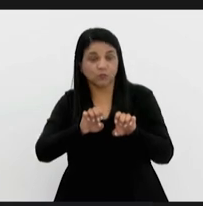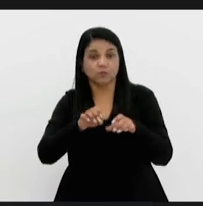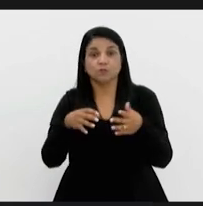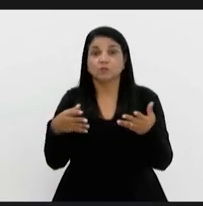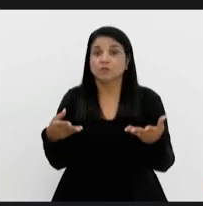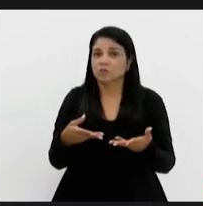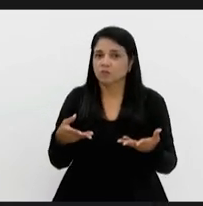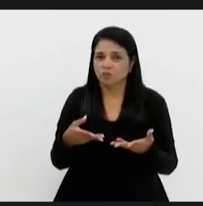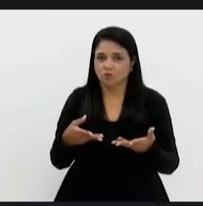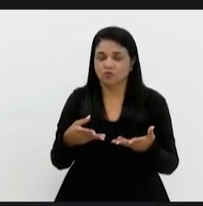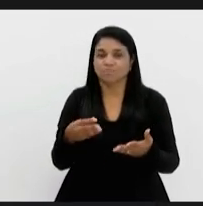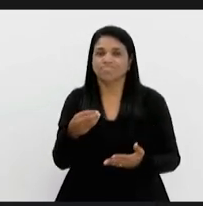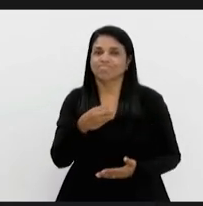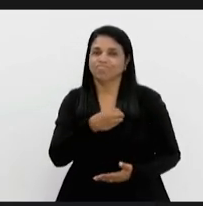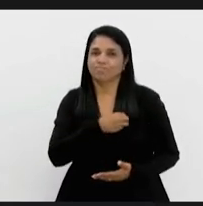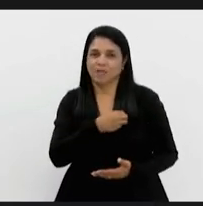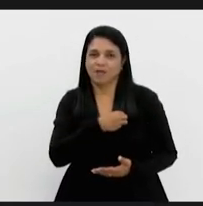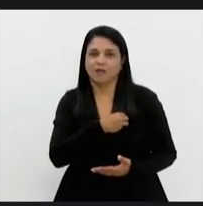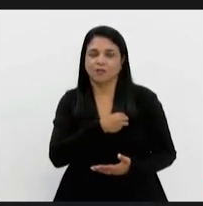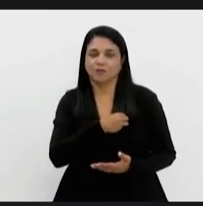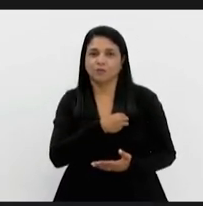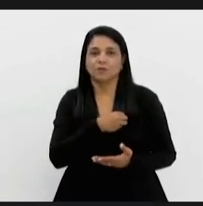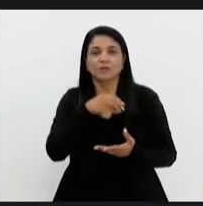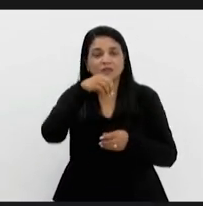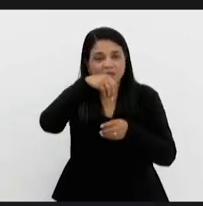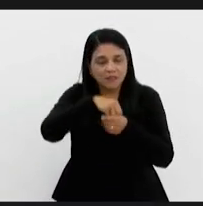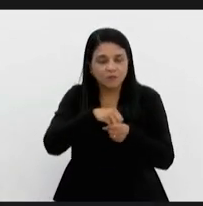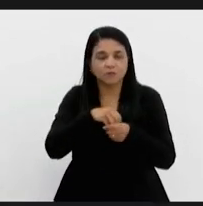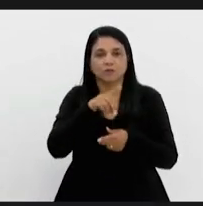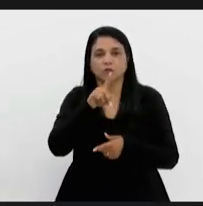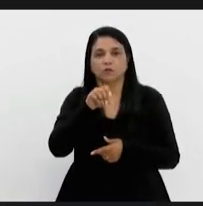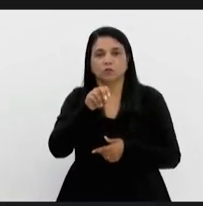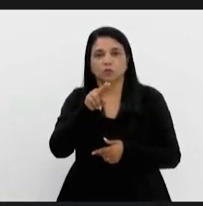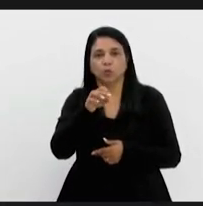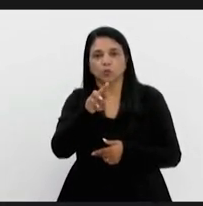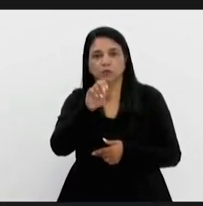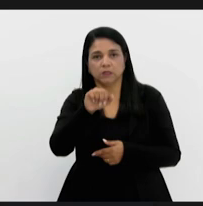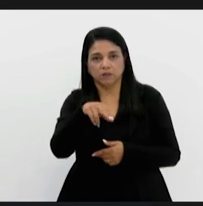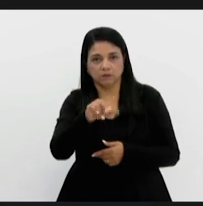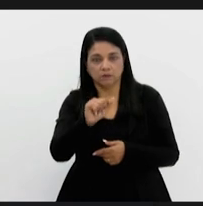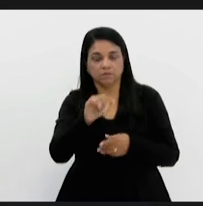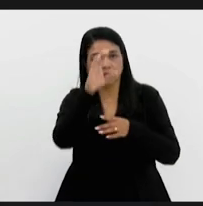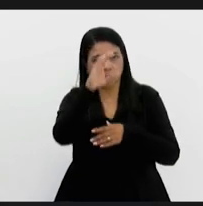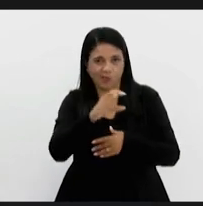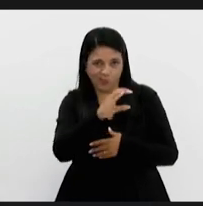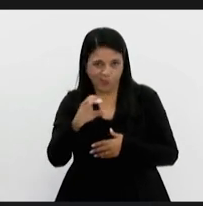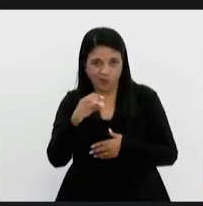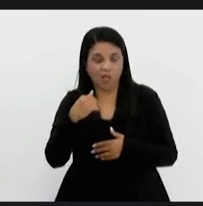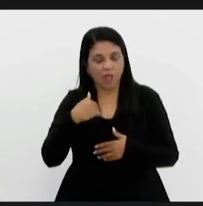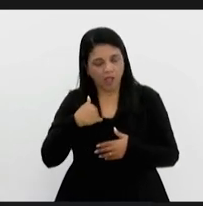consideradas pecaminosas dentro da doutrina cristã católica. E foi mencionado muito bem